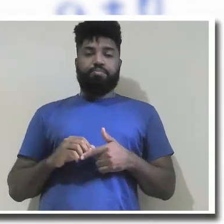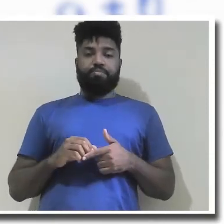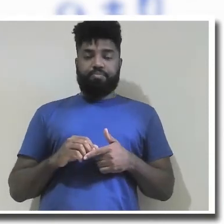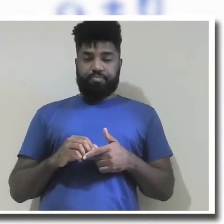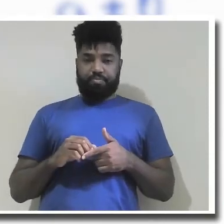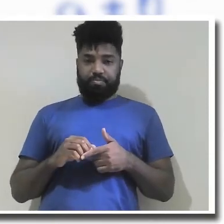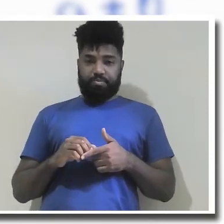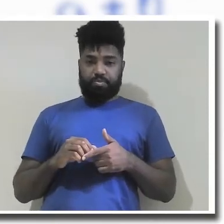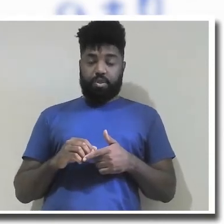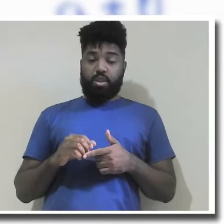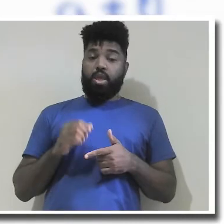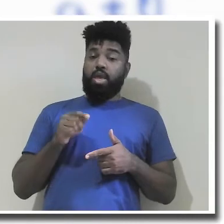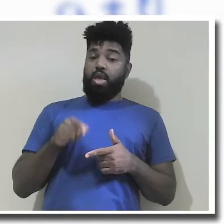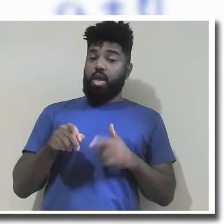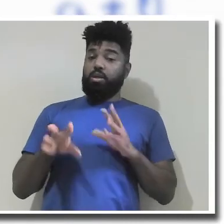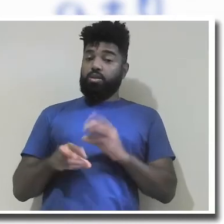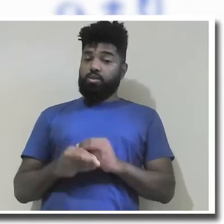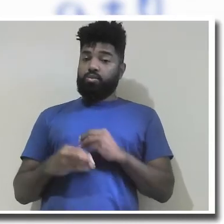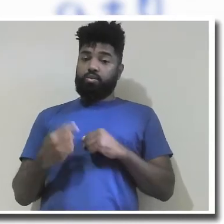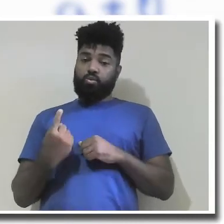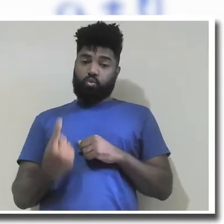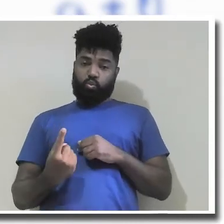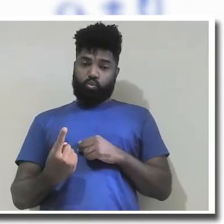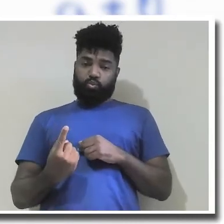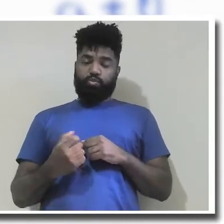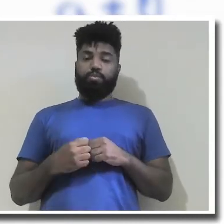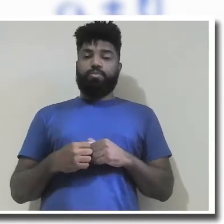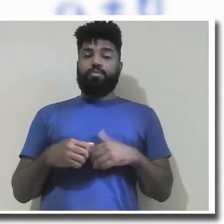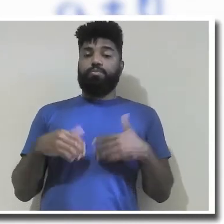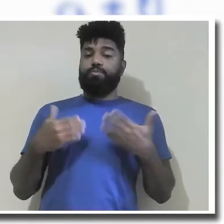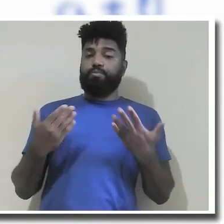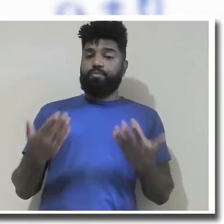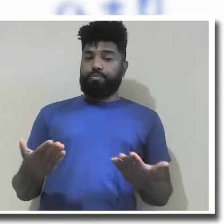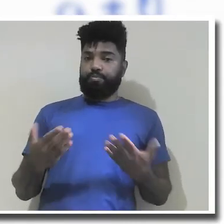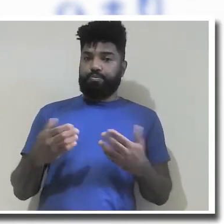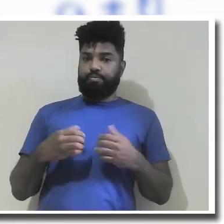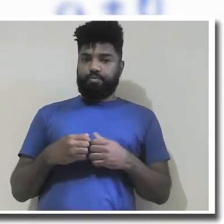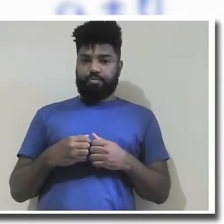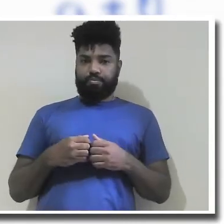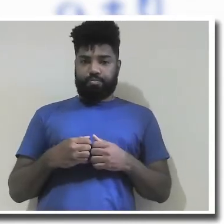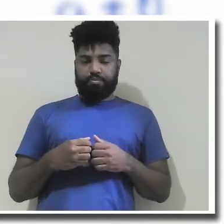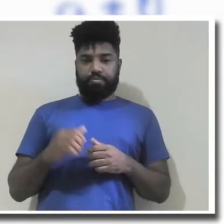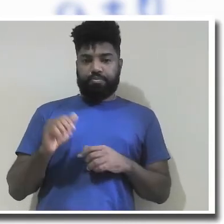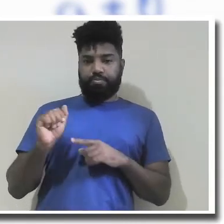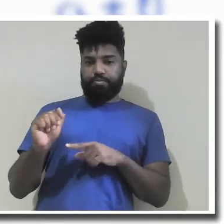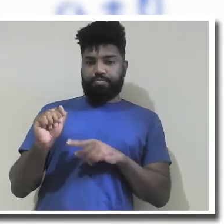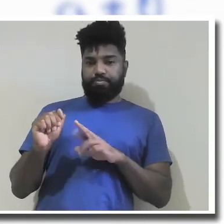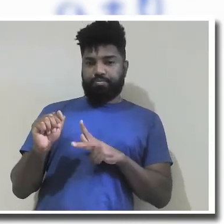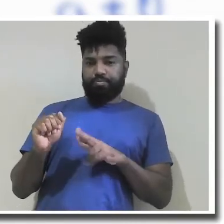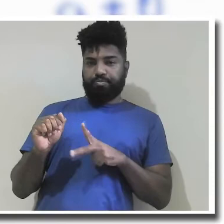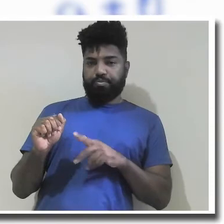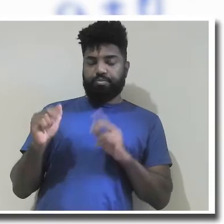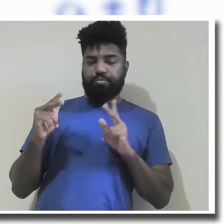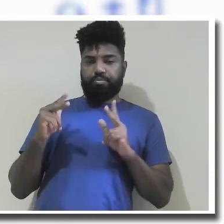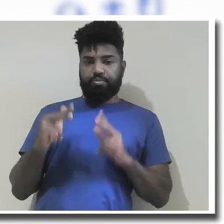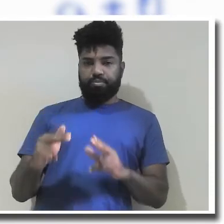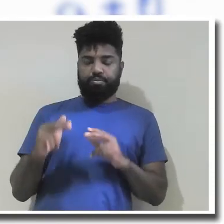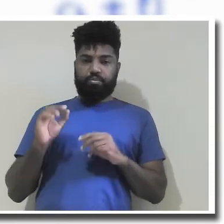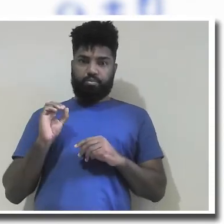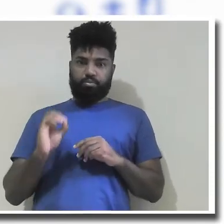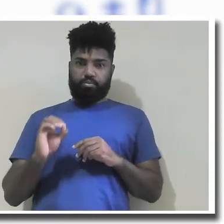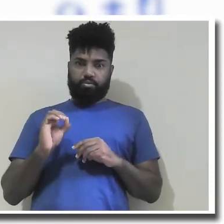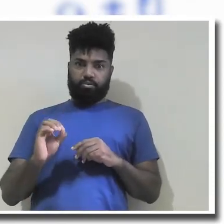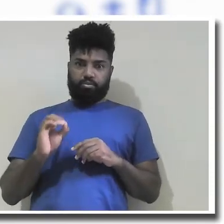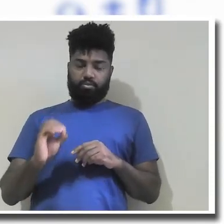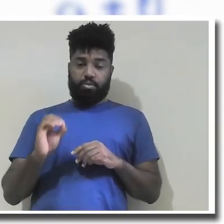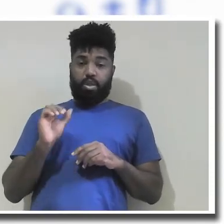é exatamente igual a 1. Portanto, com exceção do A igual a zero,